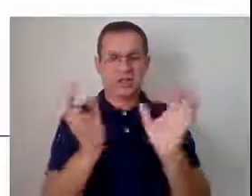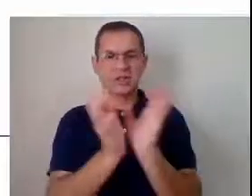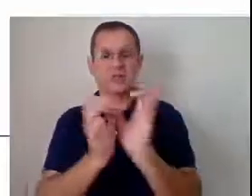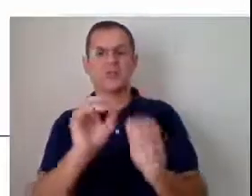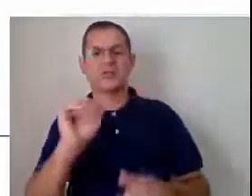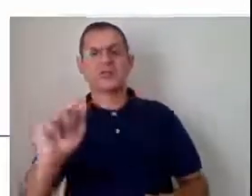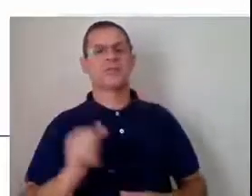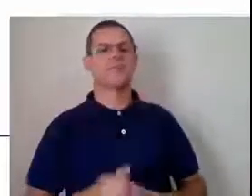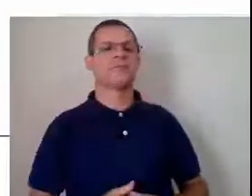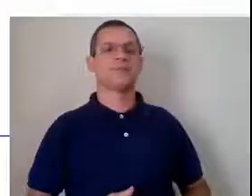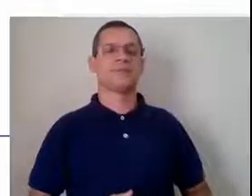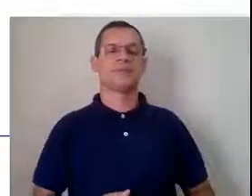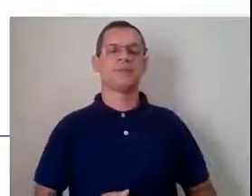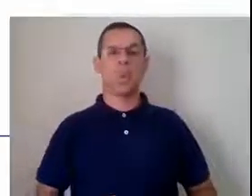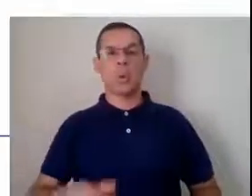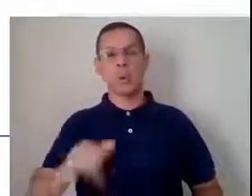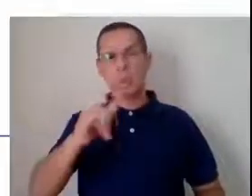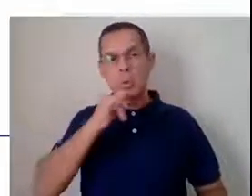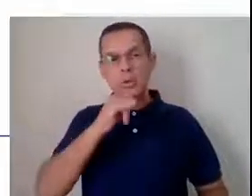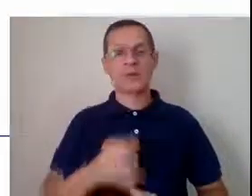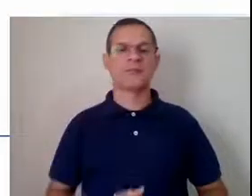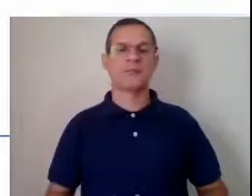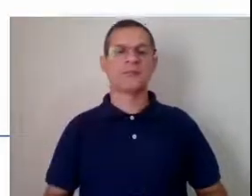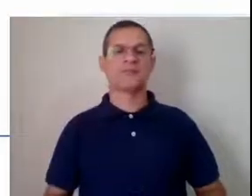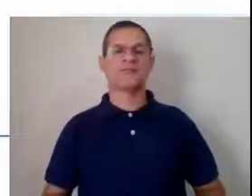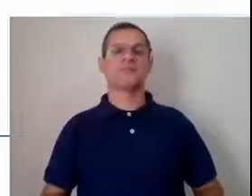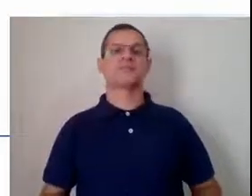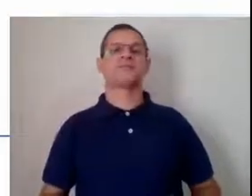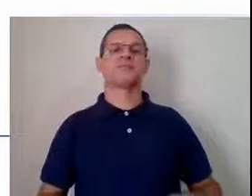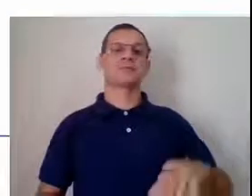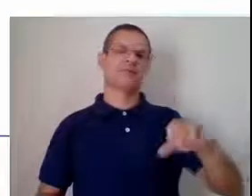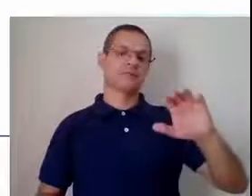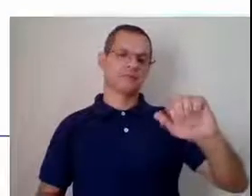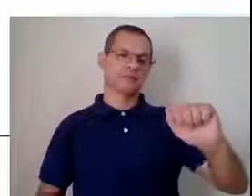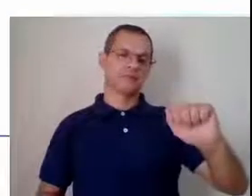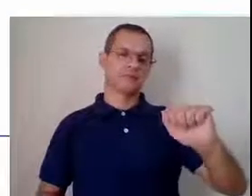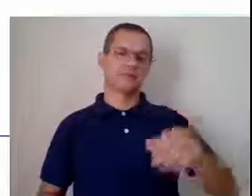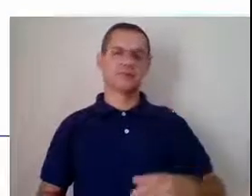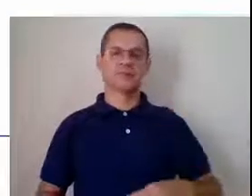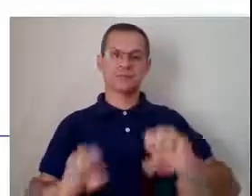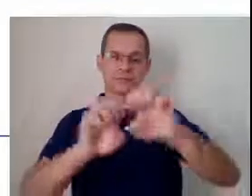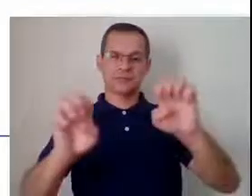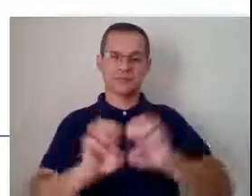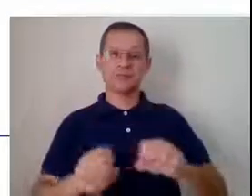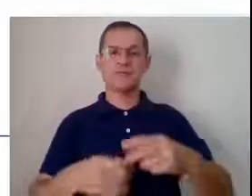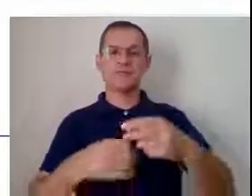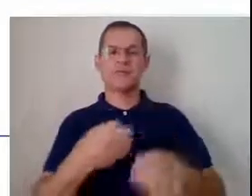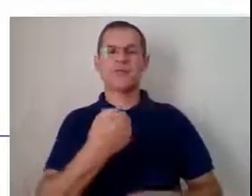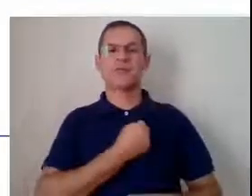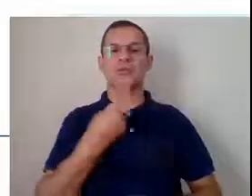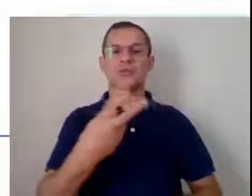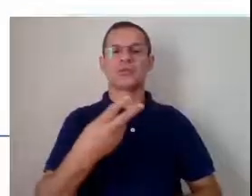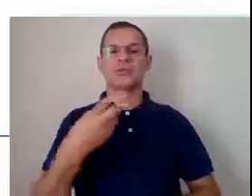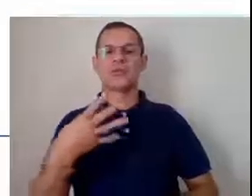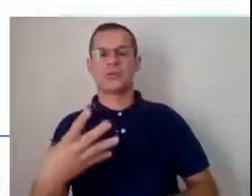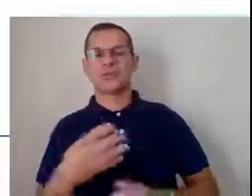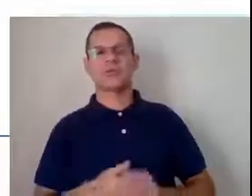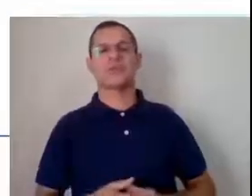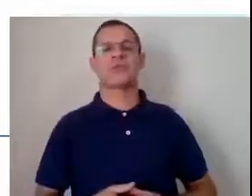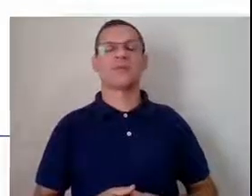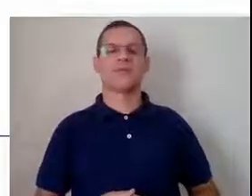de A. Por exemplo, A é composto dos elementos 2 e